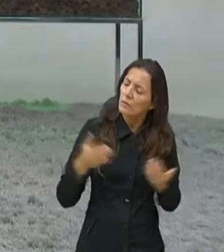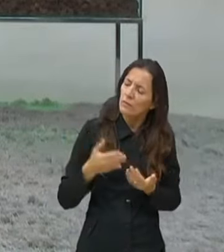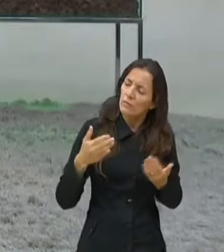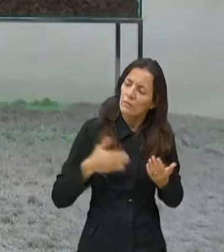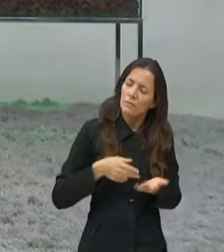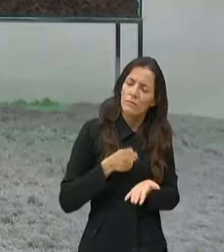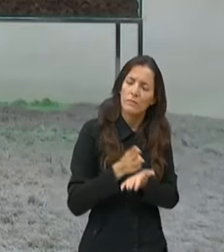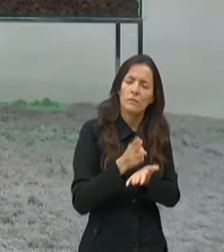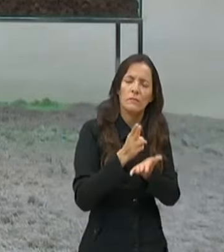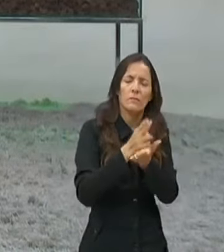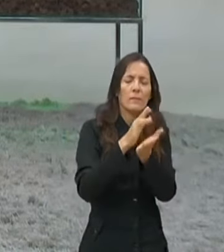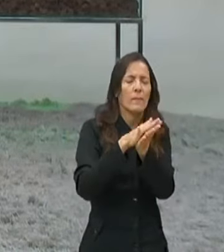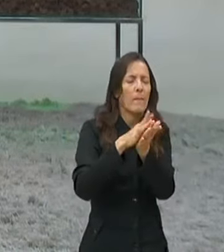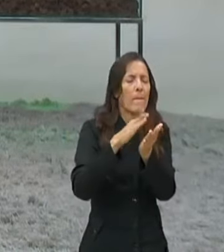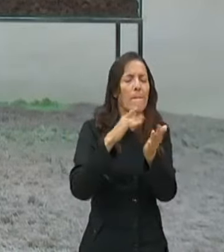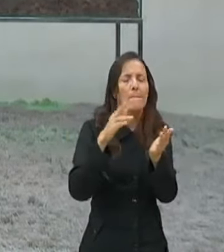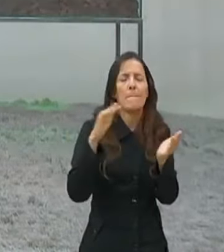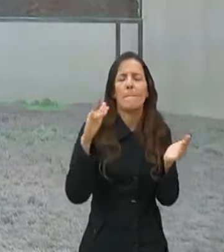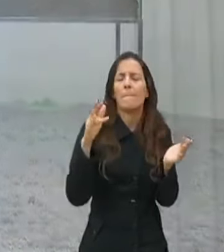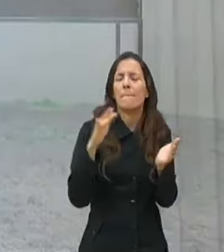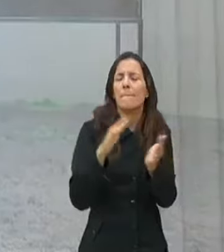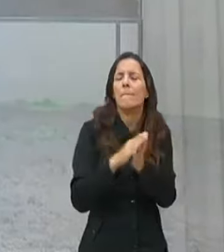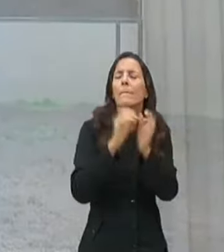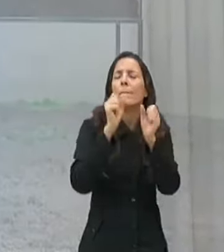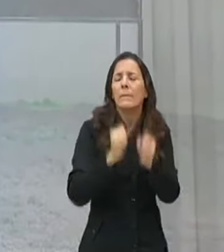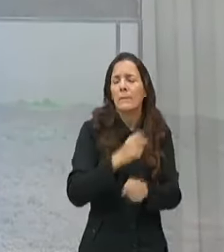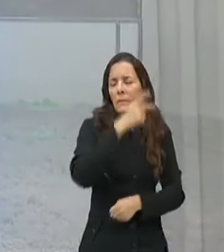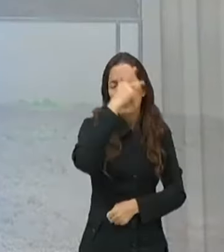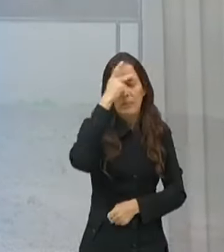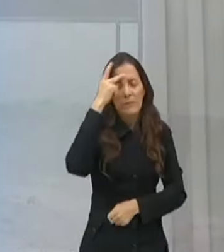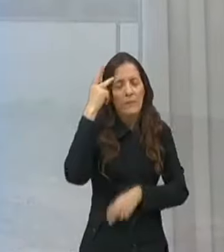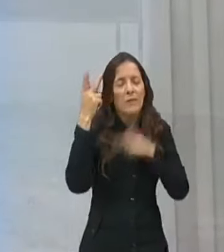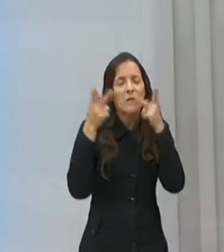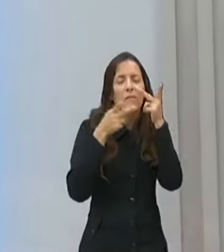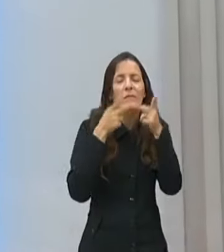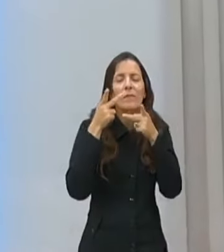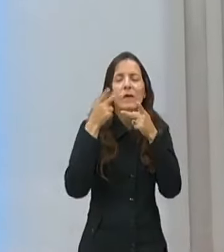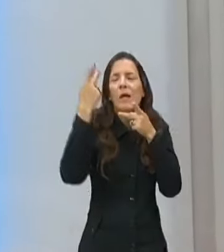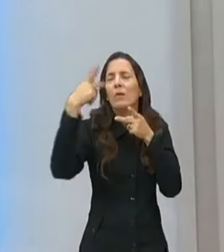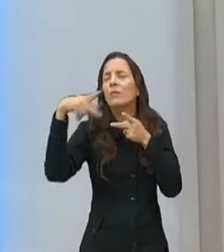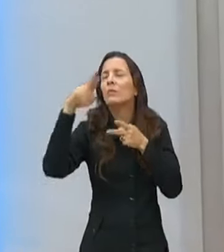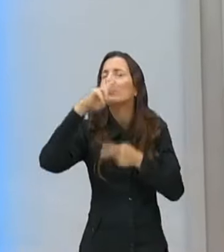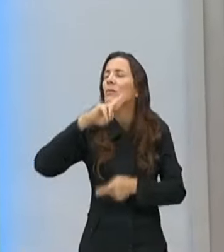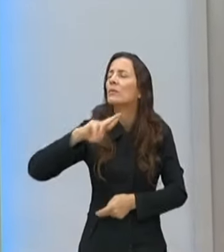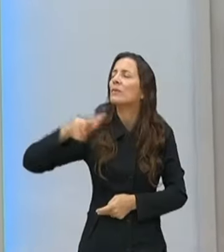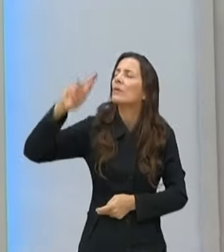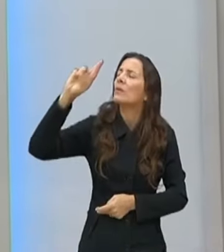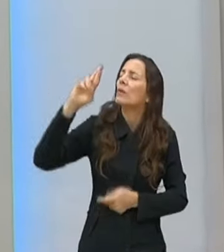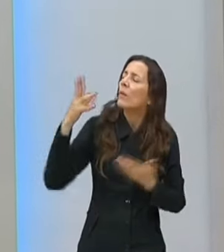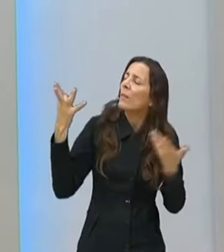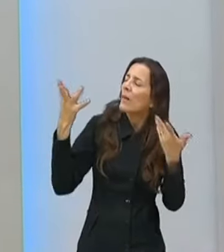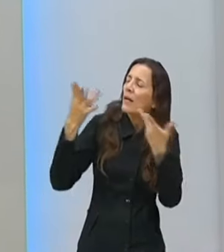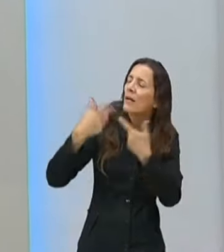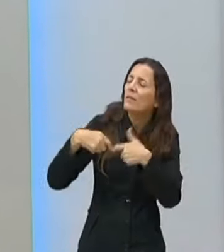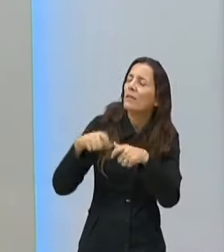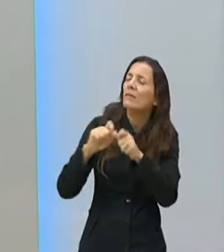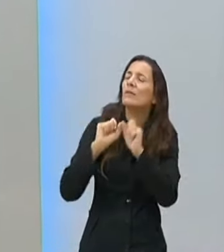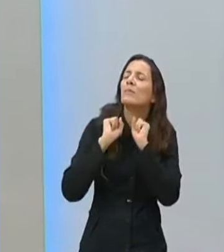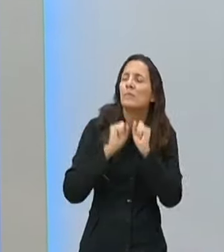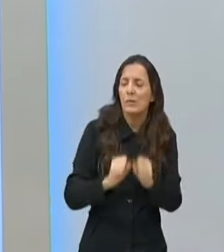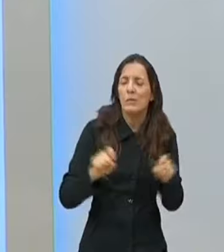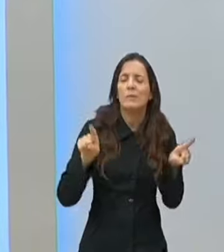glorificado, para que testemunhos sejam dados e a fé de muitos,